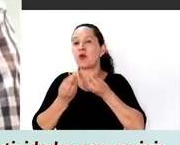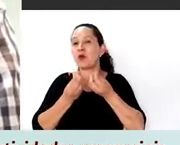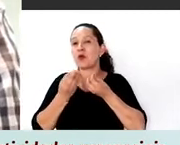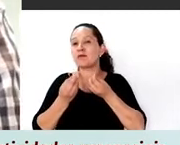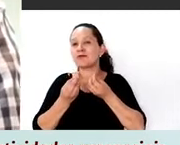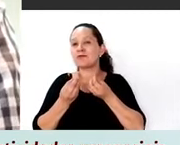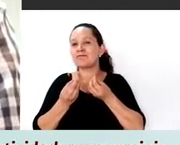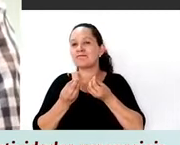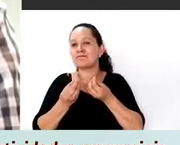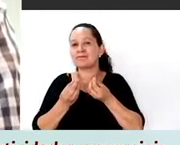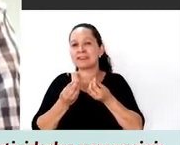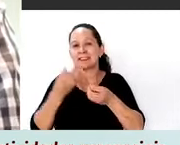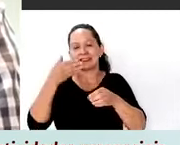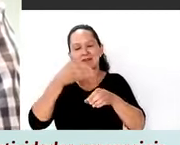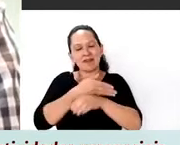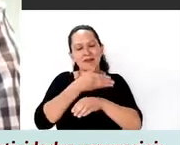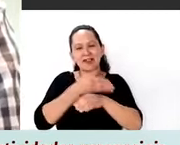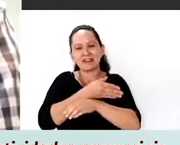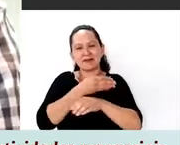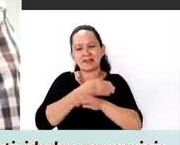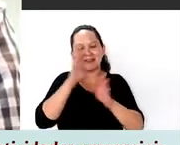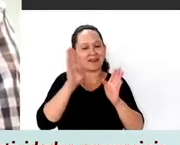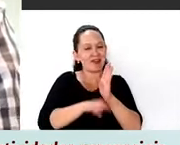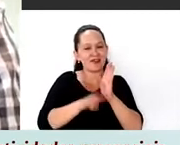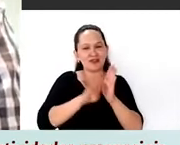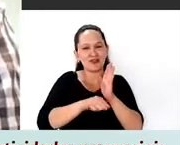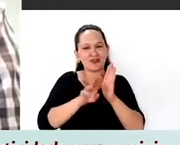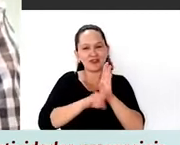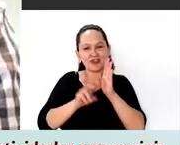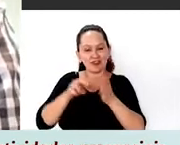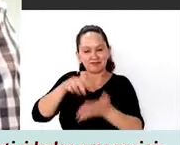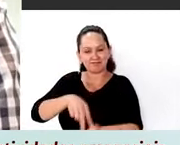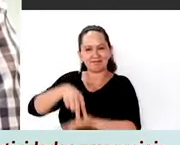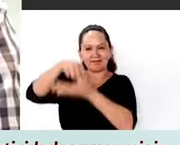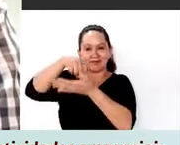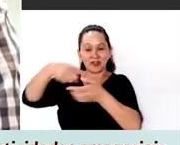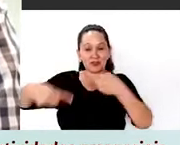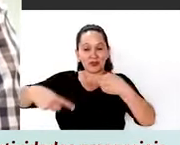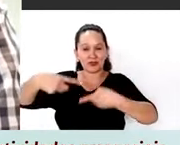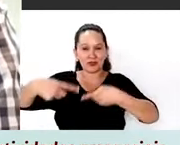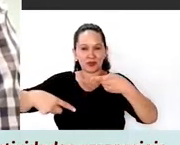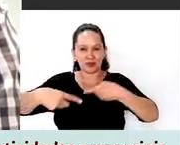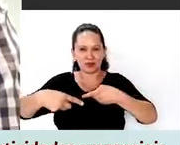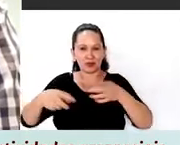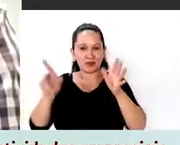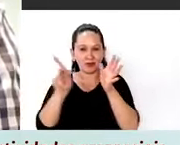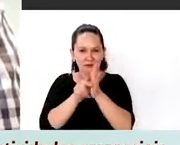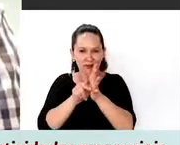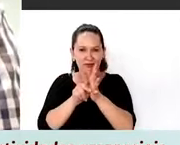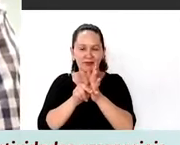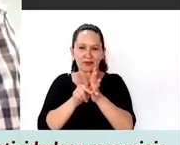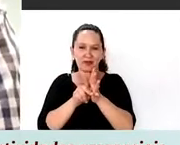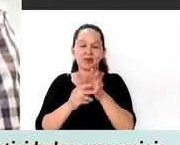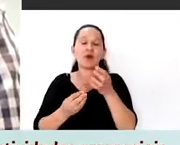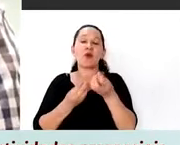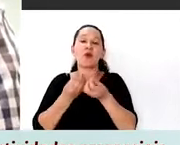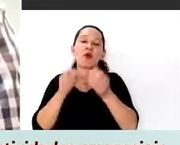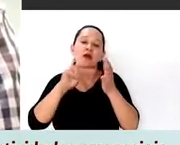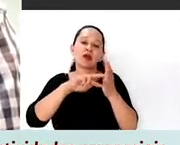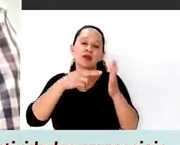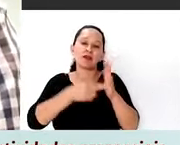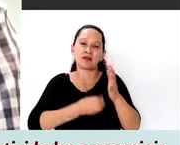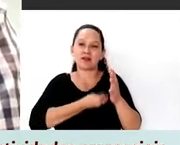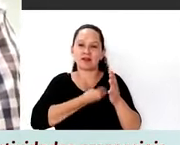a minha participação frente à questão aqui de discutirmos especificamente o que é a vida e o